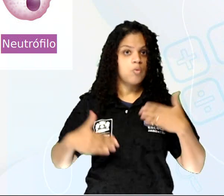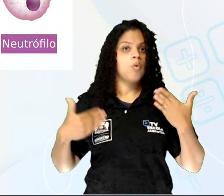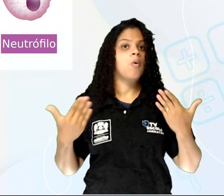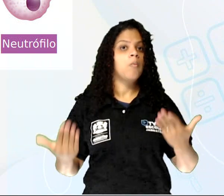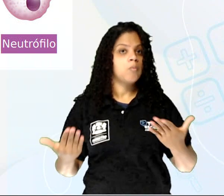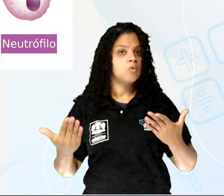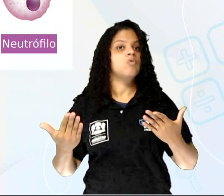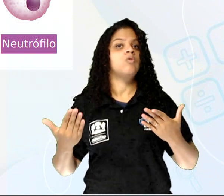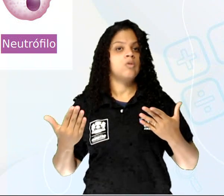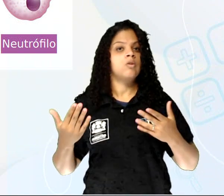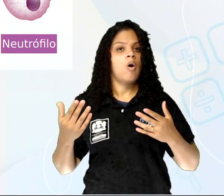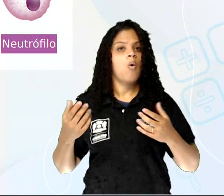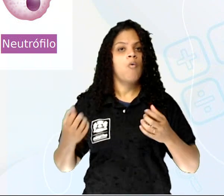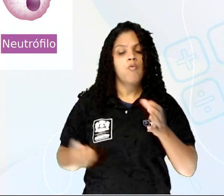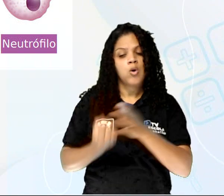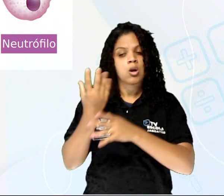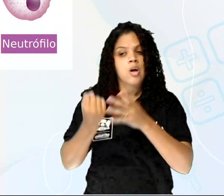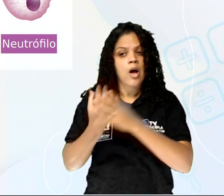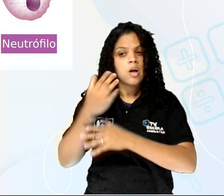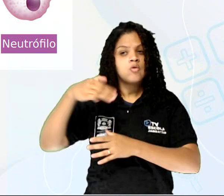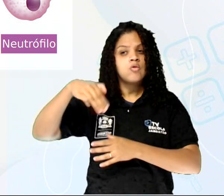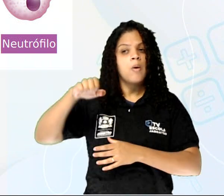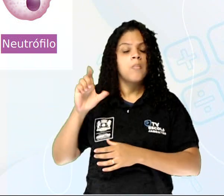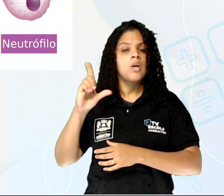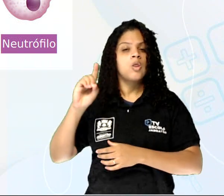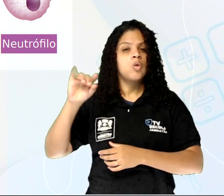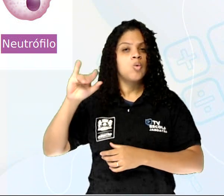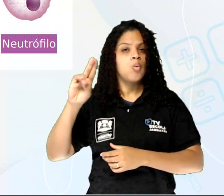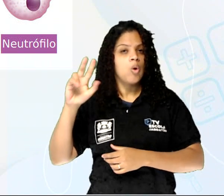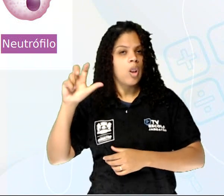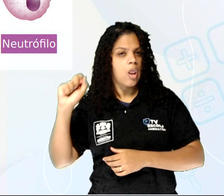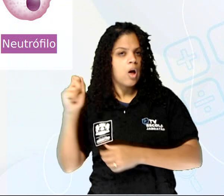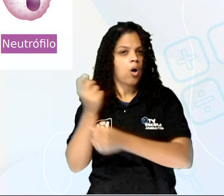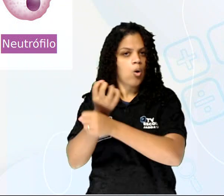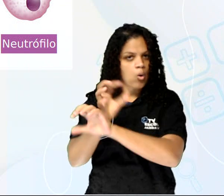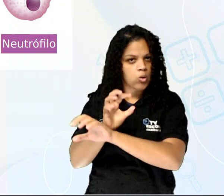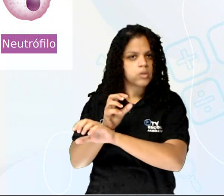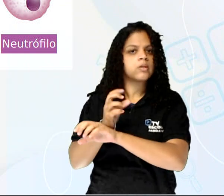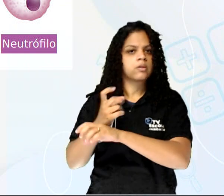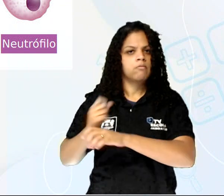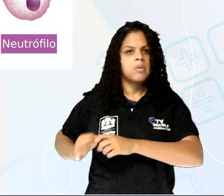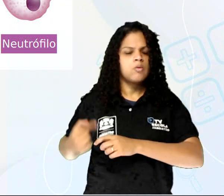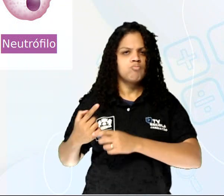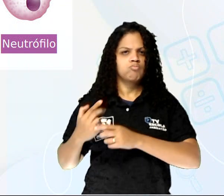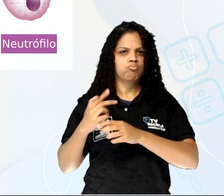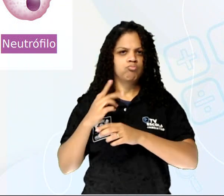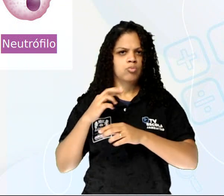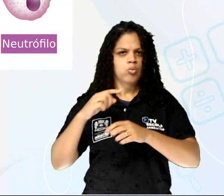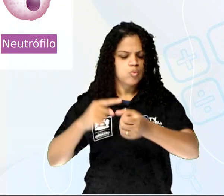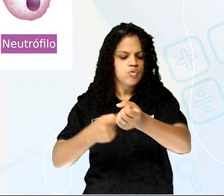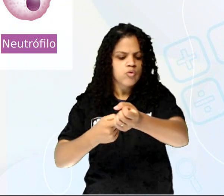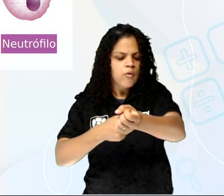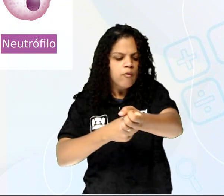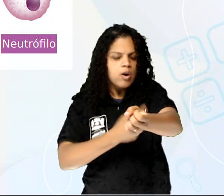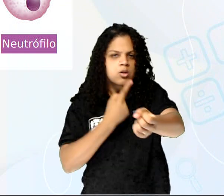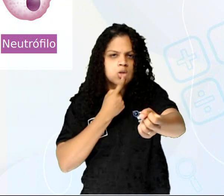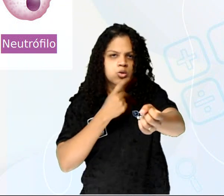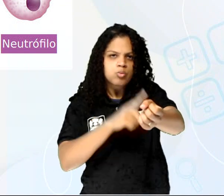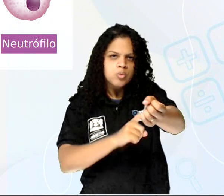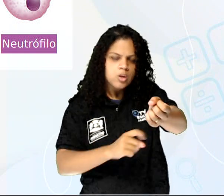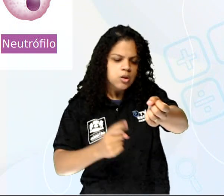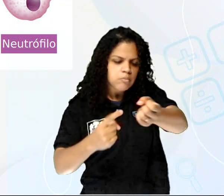e migram para as várias partes do corpo pelos vasos sanguíneos. Quando a medula óssea produz